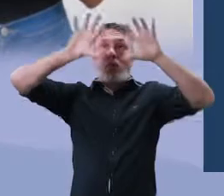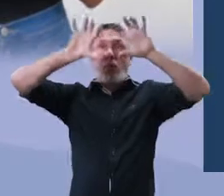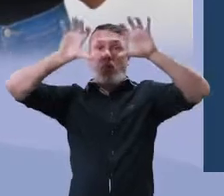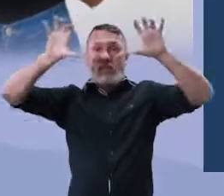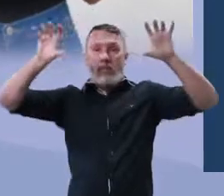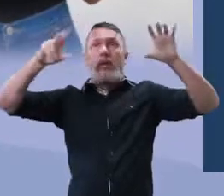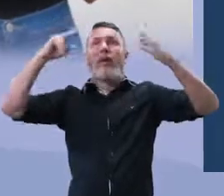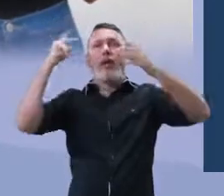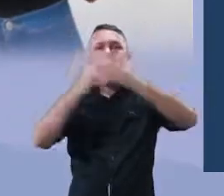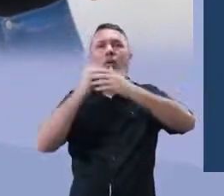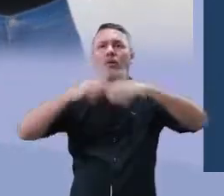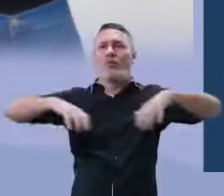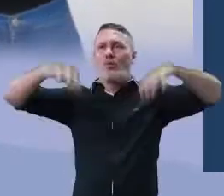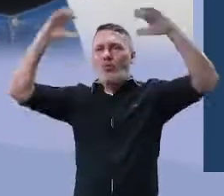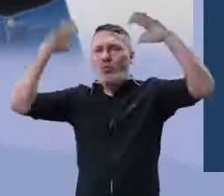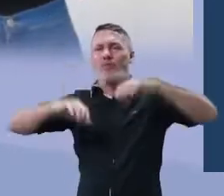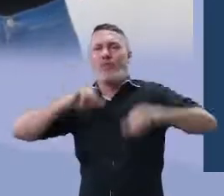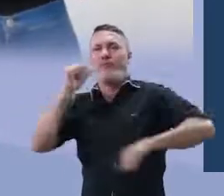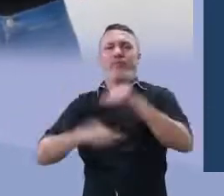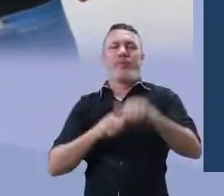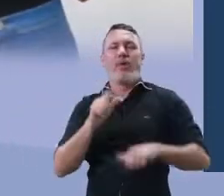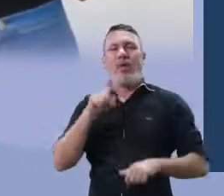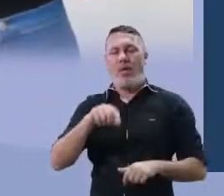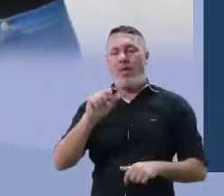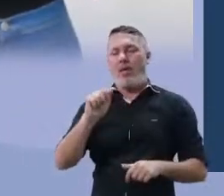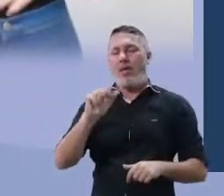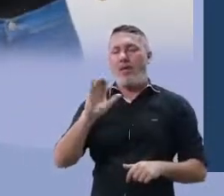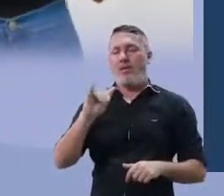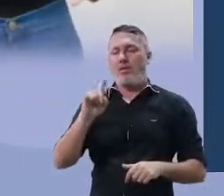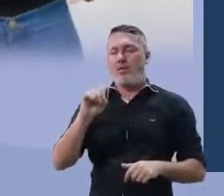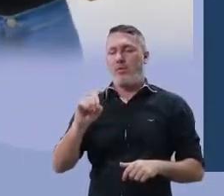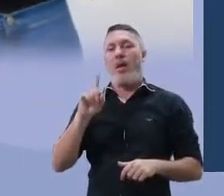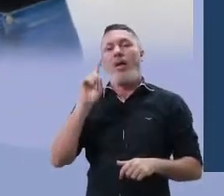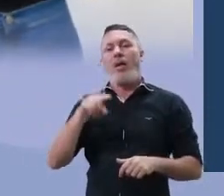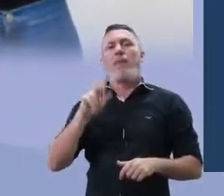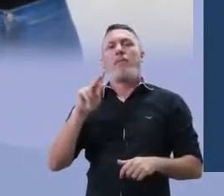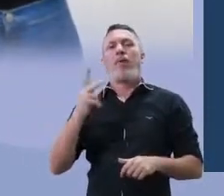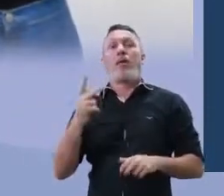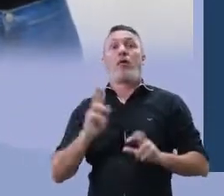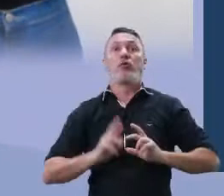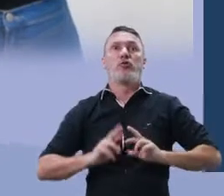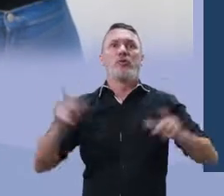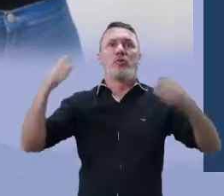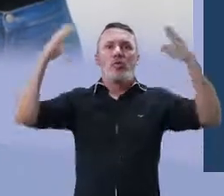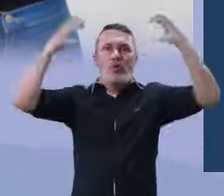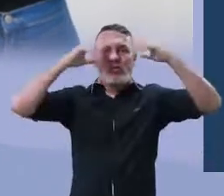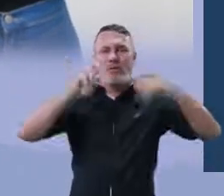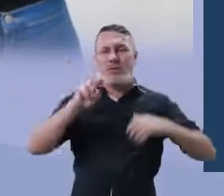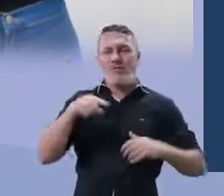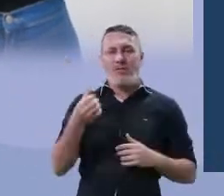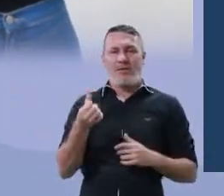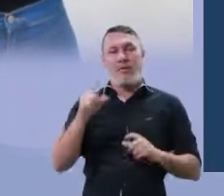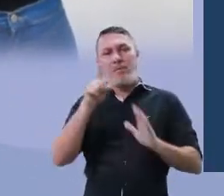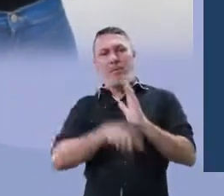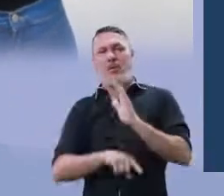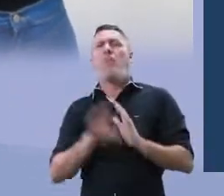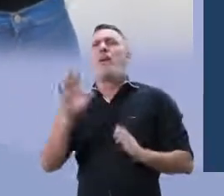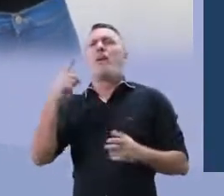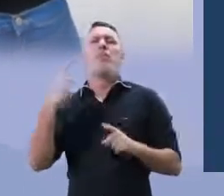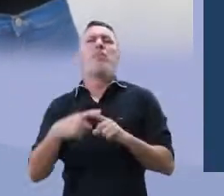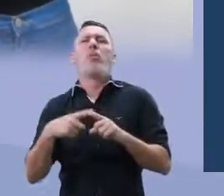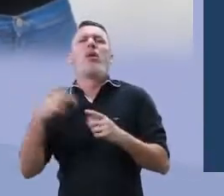com esses óxidos, com esses metais, e acaba então formando ácidos. Isso gera esse pH inferior que a gente